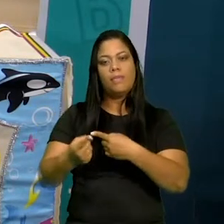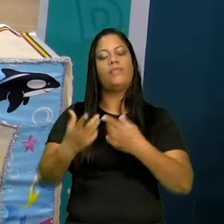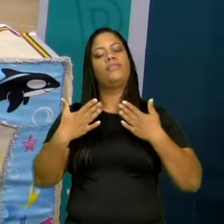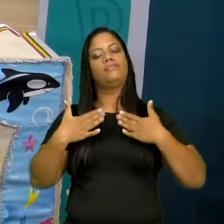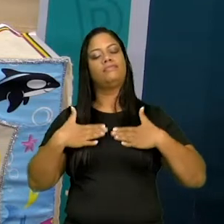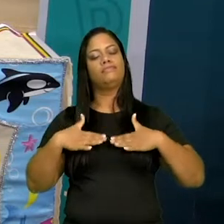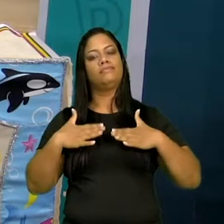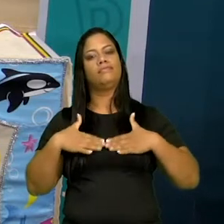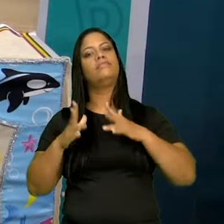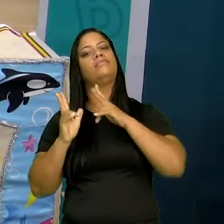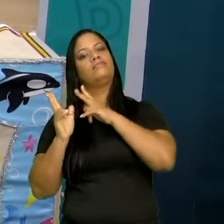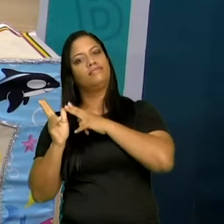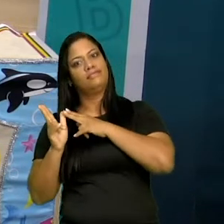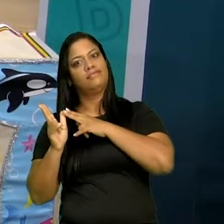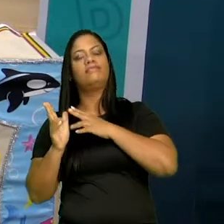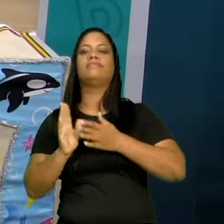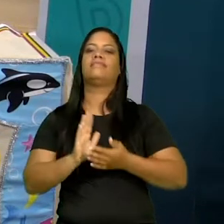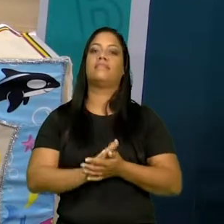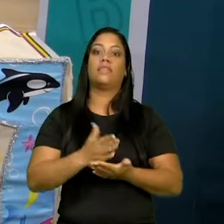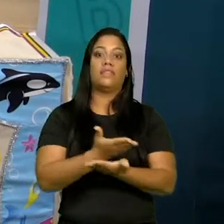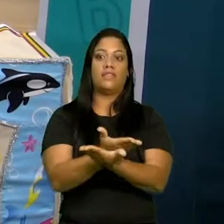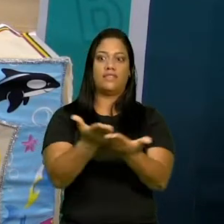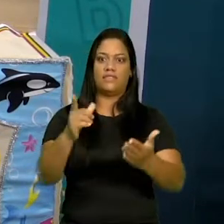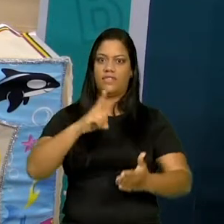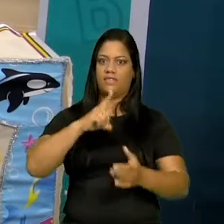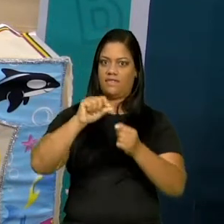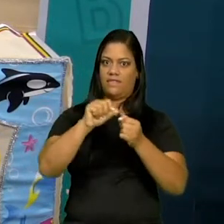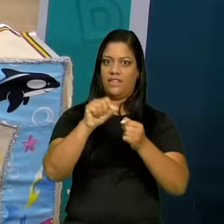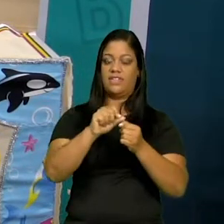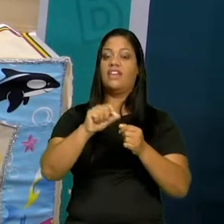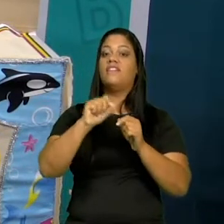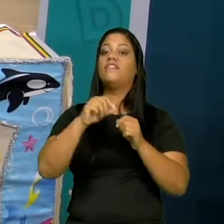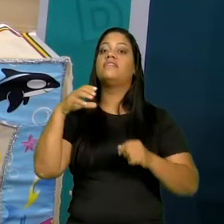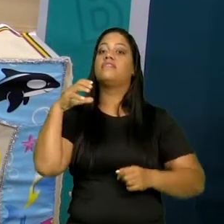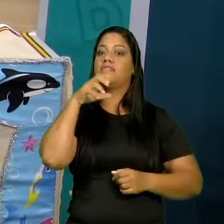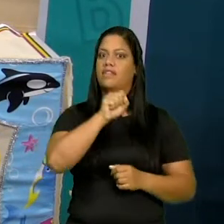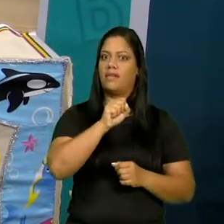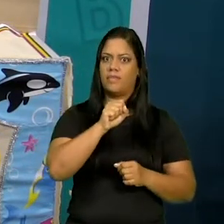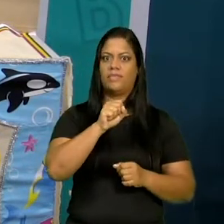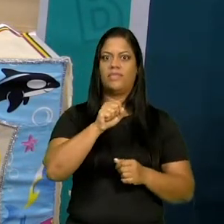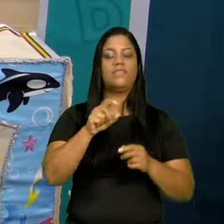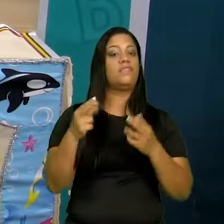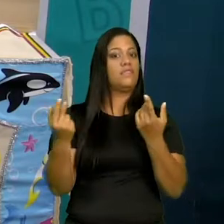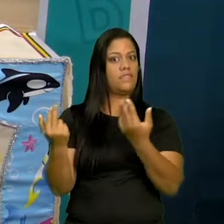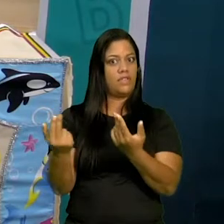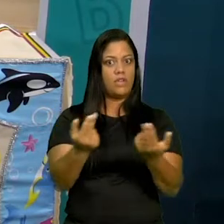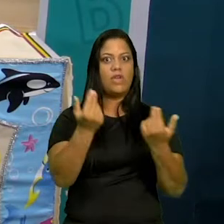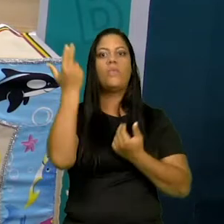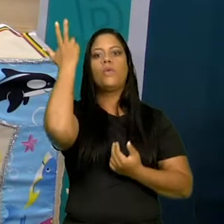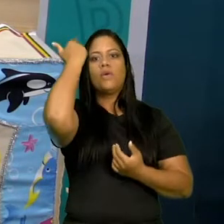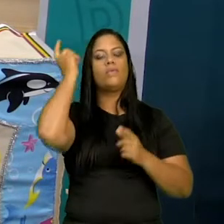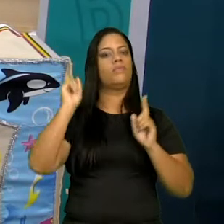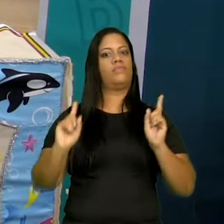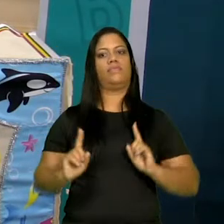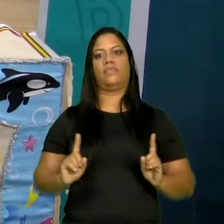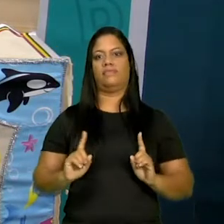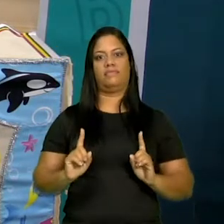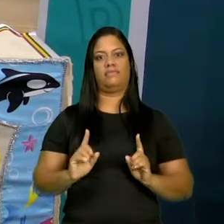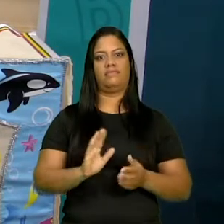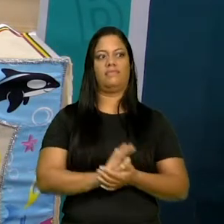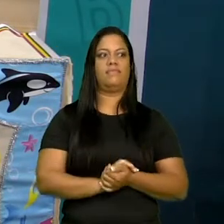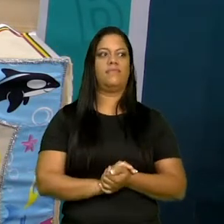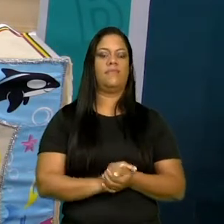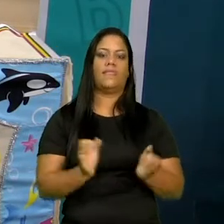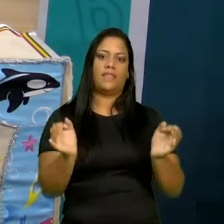depois. Isso mesmo. Então, o que você tiver para fazer, você faz logo. Não vai fazer como a lebre, né? Então, tia Lê, tá